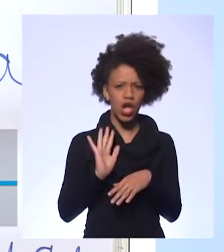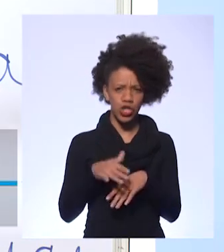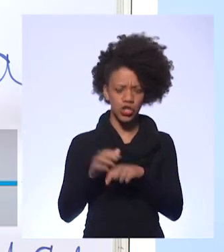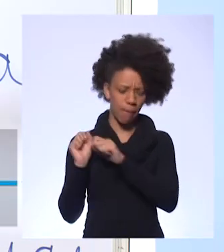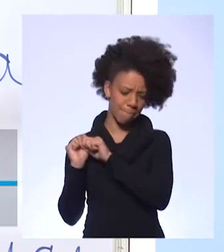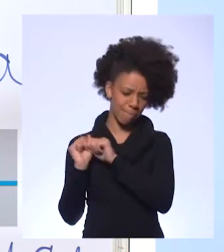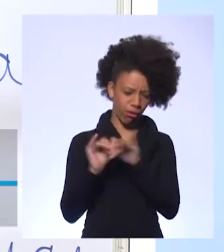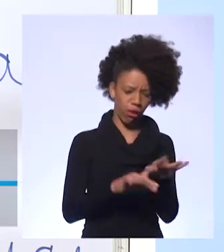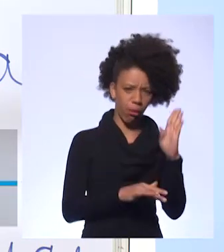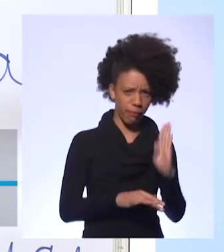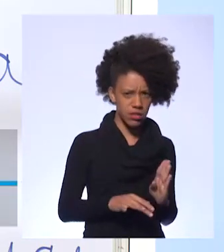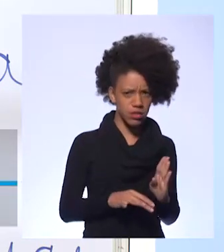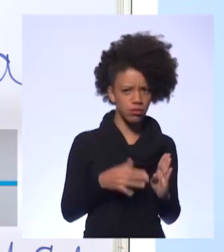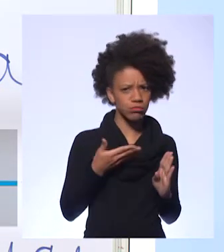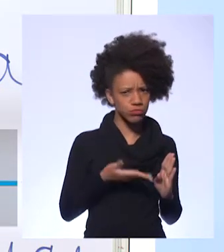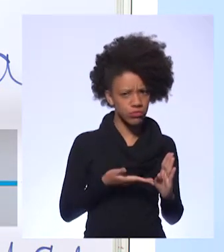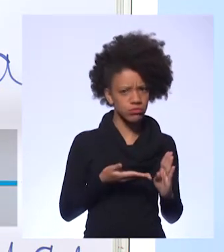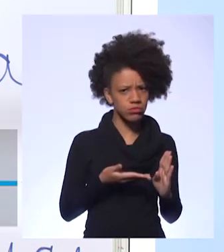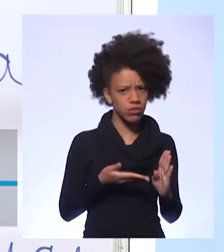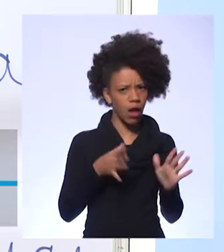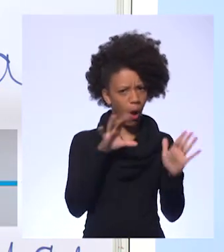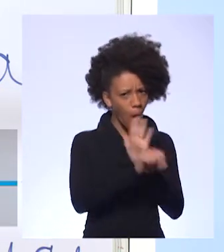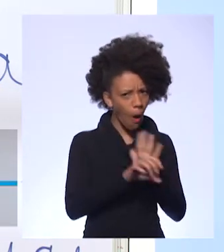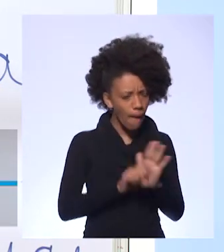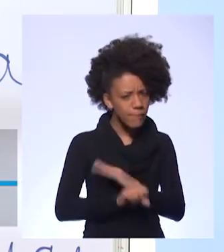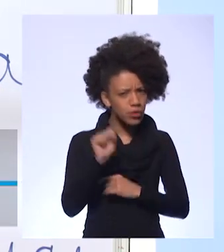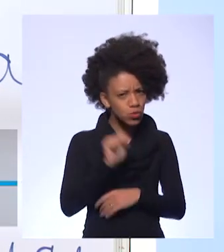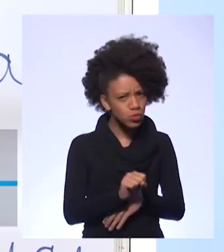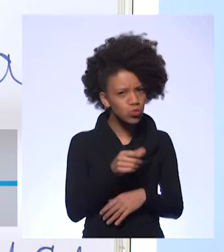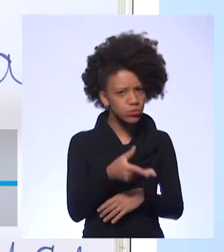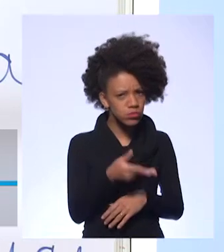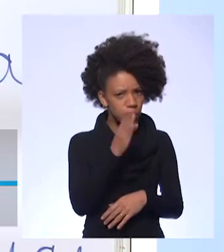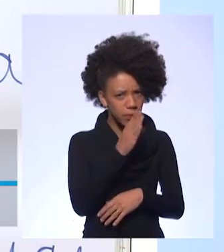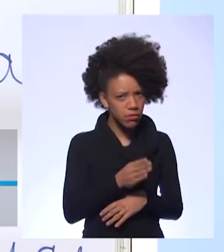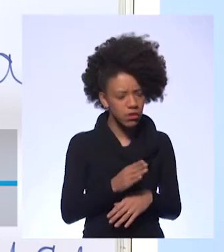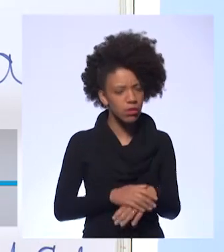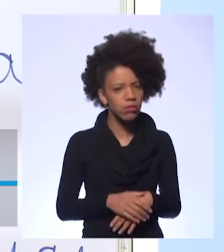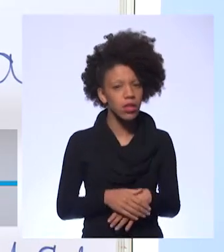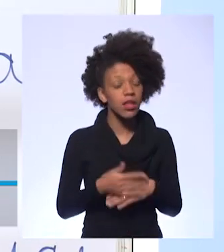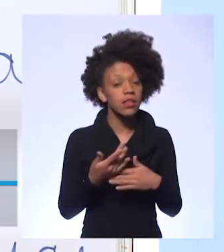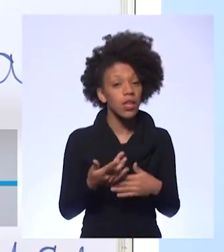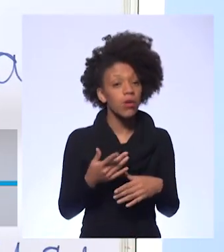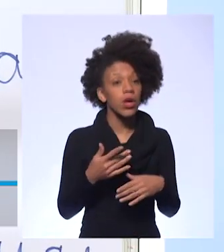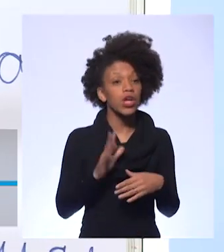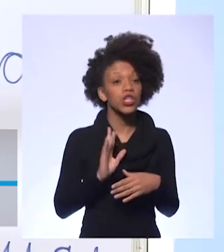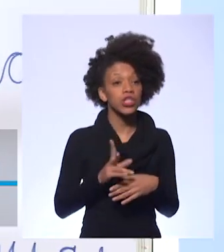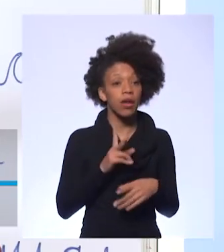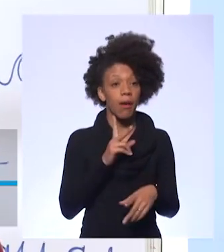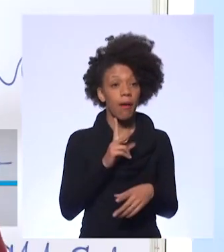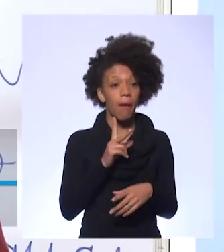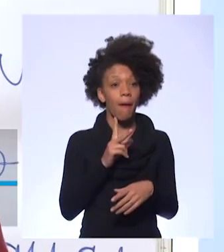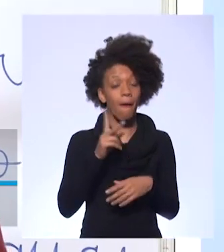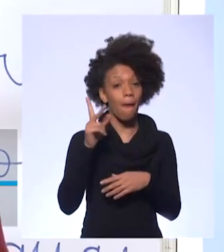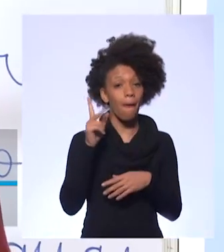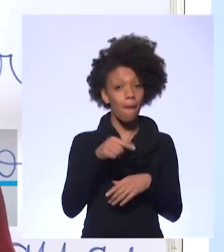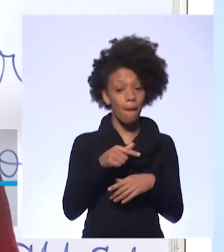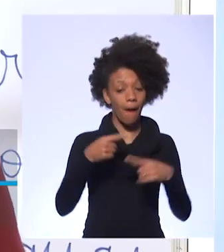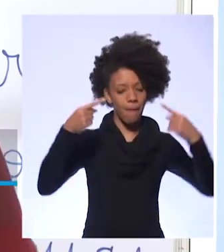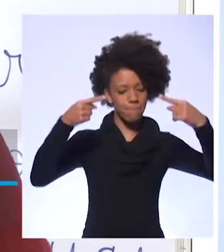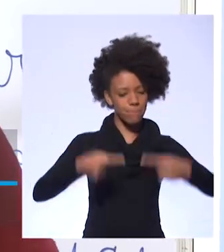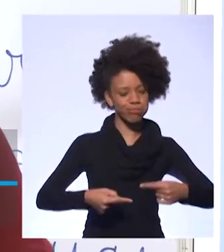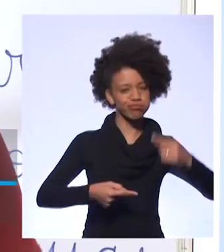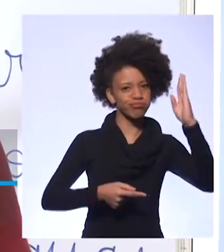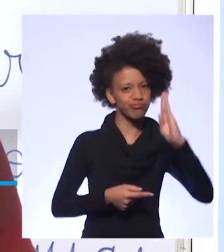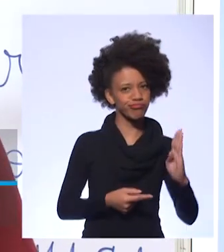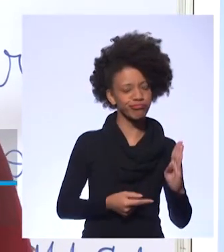imagem do Brasil Eliseu não estavam invadindo o Sul do Brasil então eles vai ganhar um inimigo potencial que é o Brasil